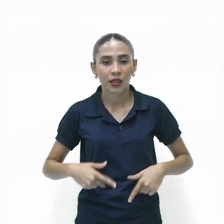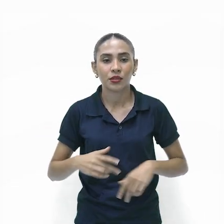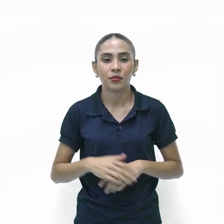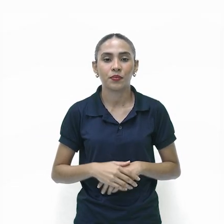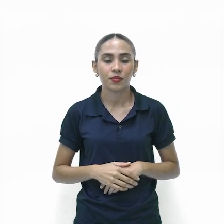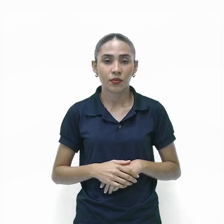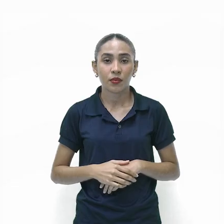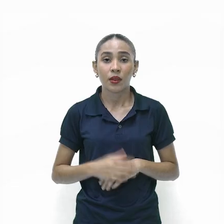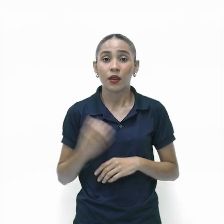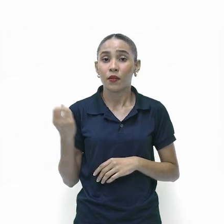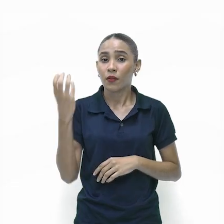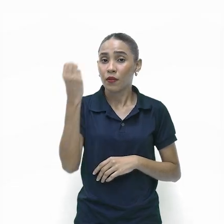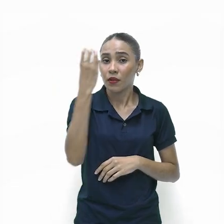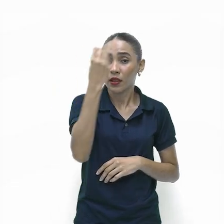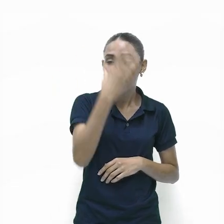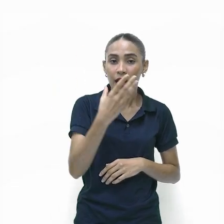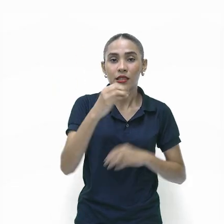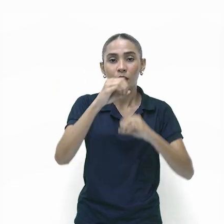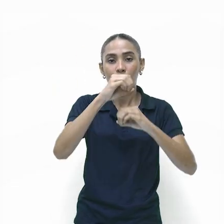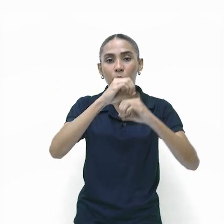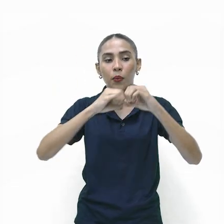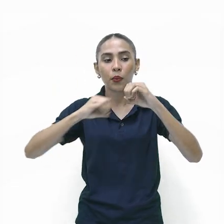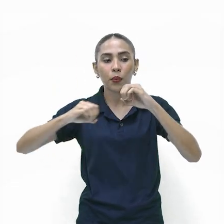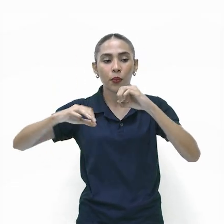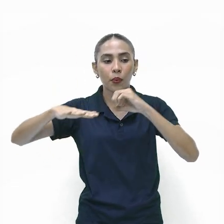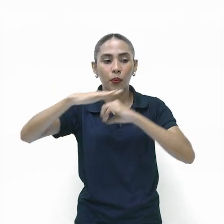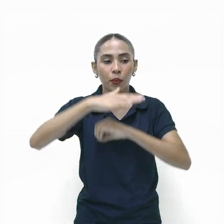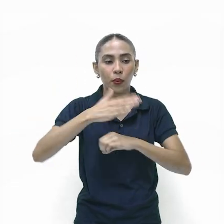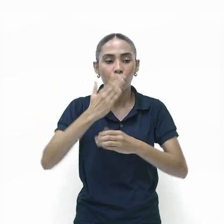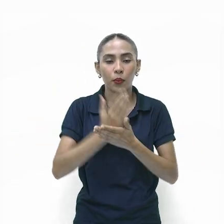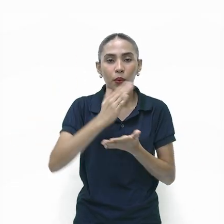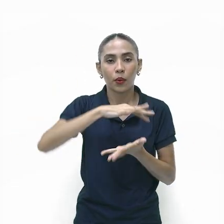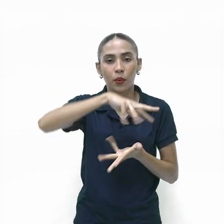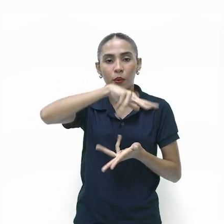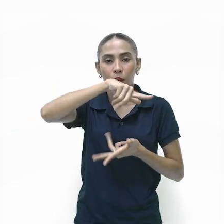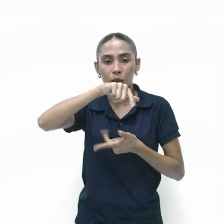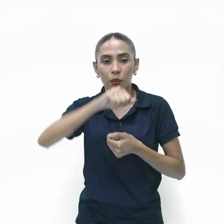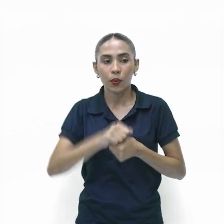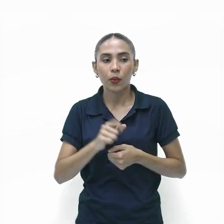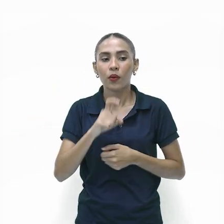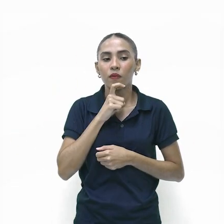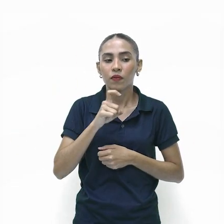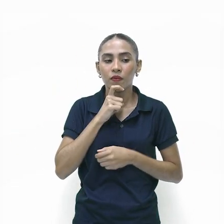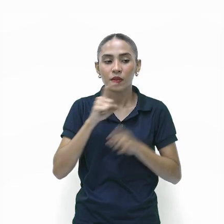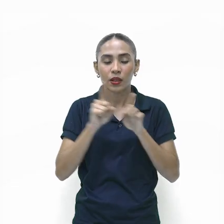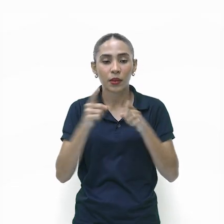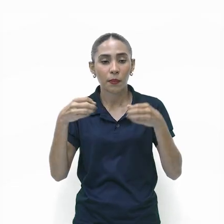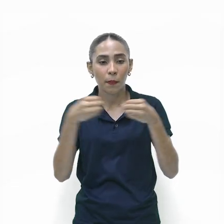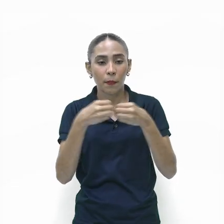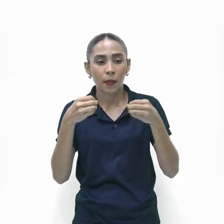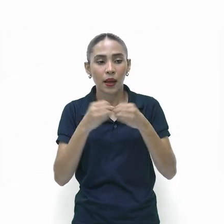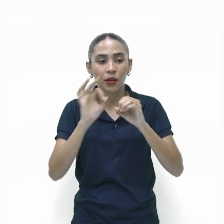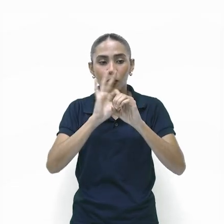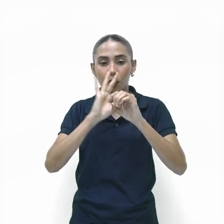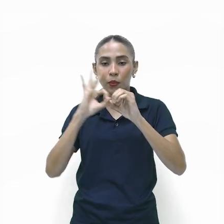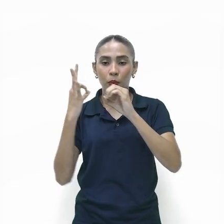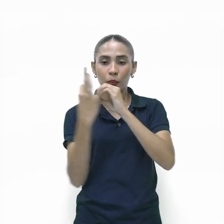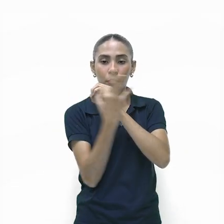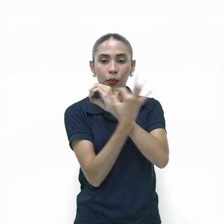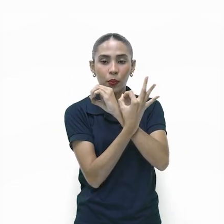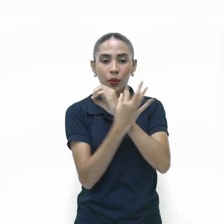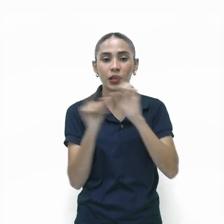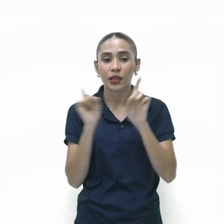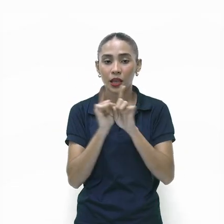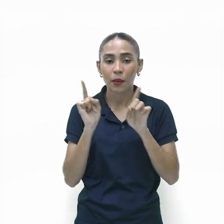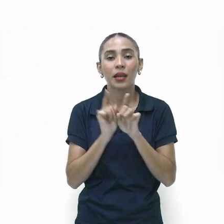né? Para a viagem às luas geladas que estão ali em torno de Saturno e Júpiter, e